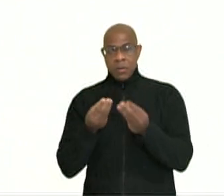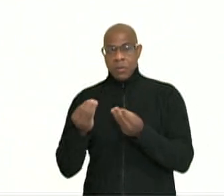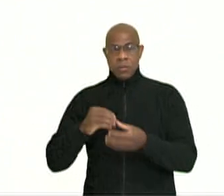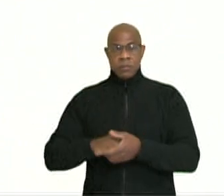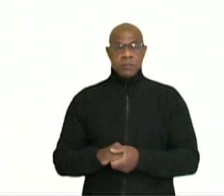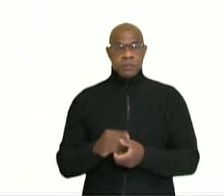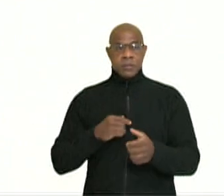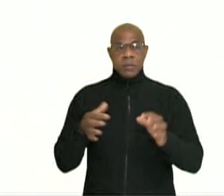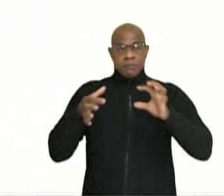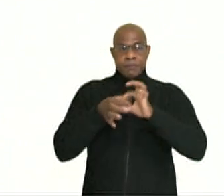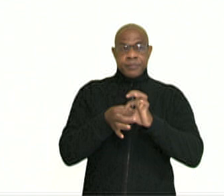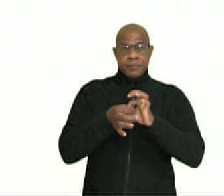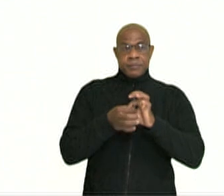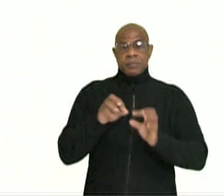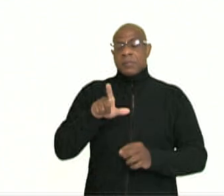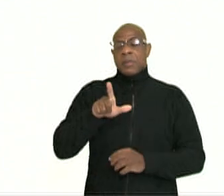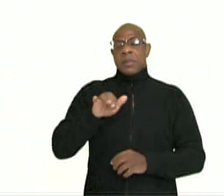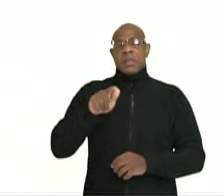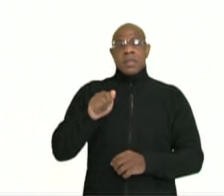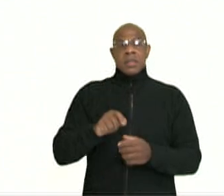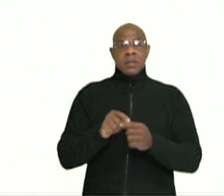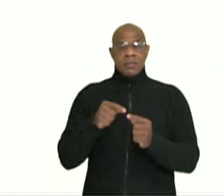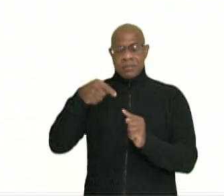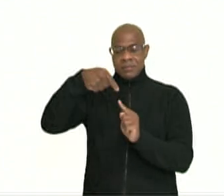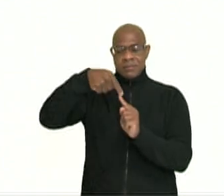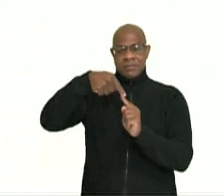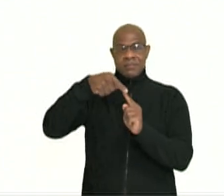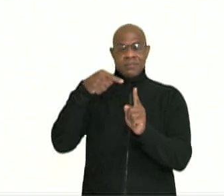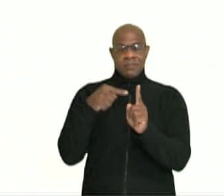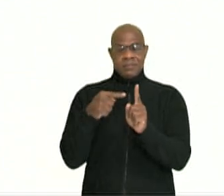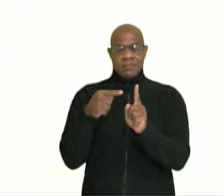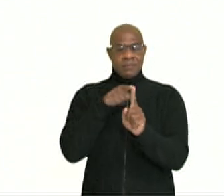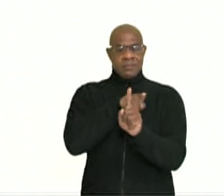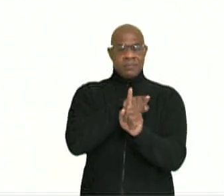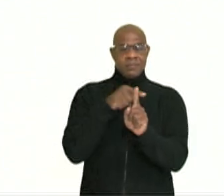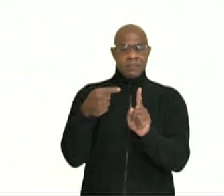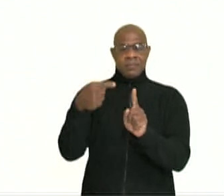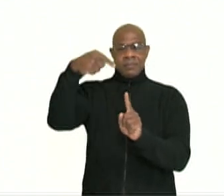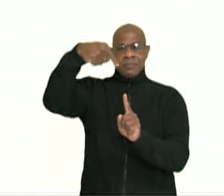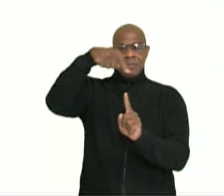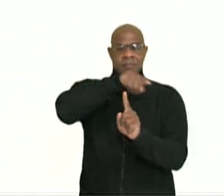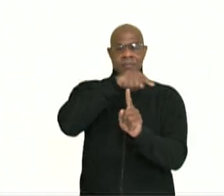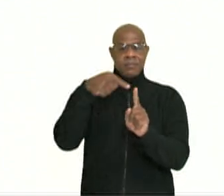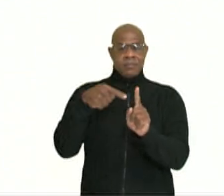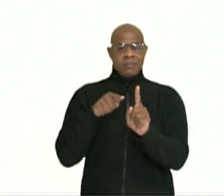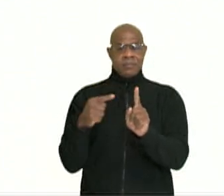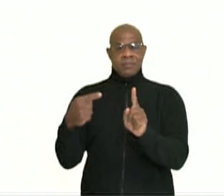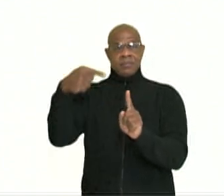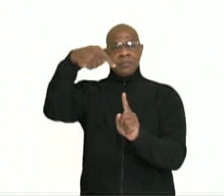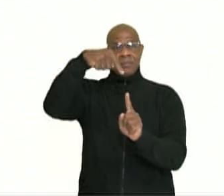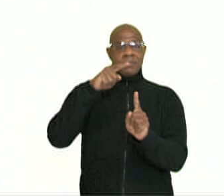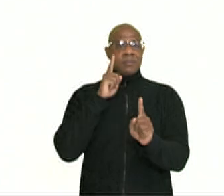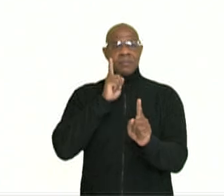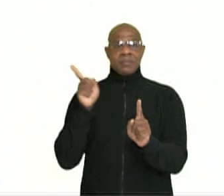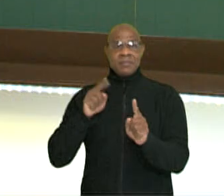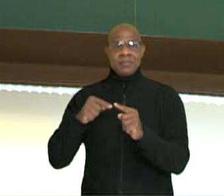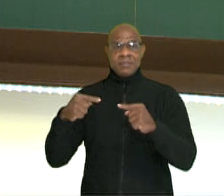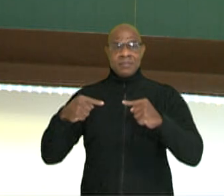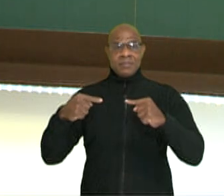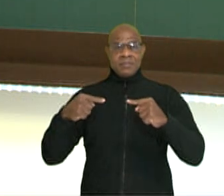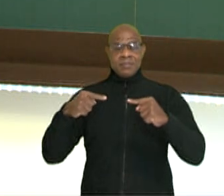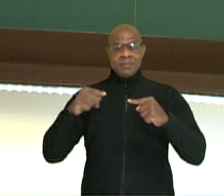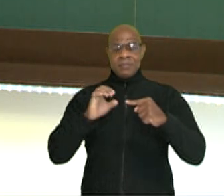as ligações são representadas então pelos palitinhos e as bolinhas são os nossos elementos, né? Maiores e menores aqui, então o